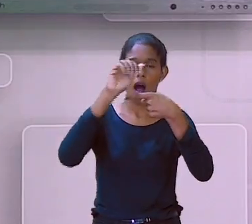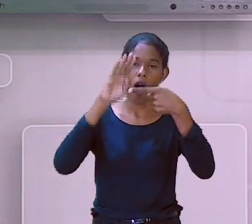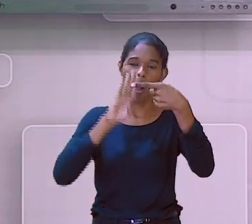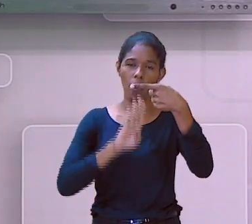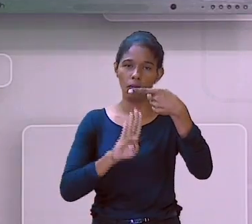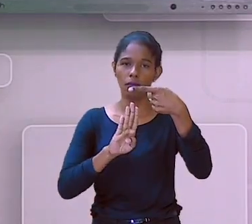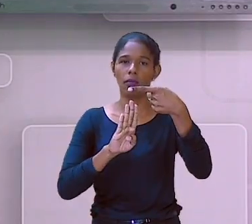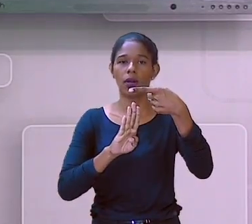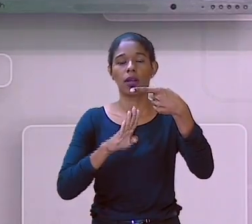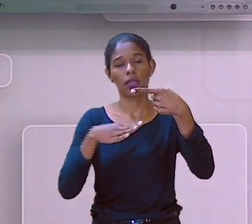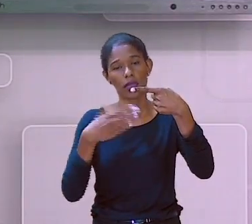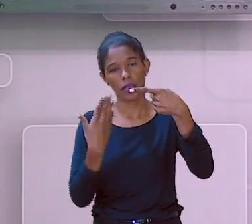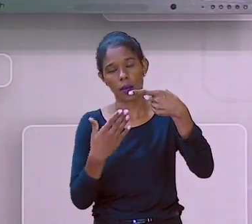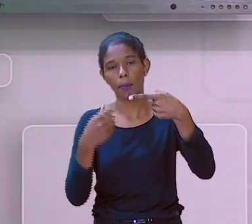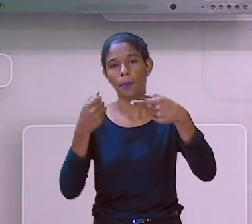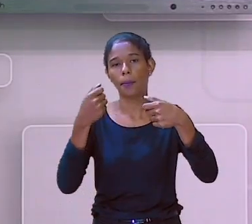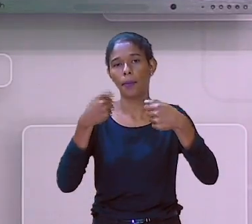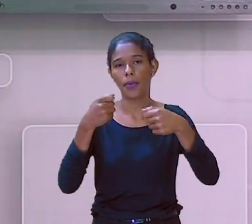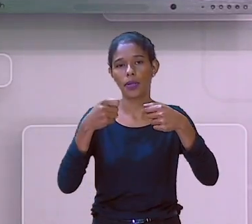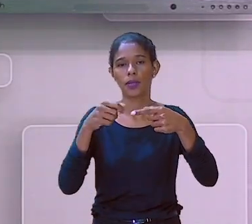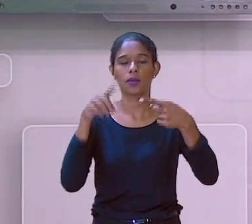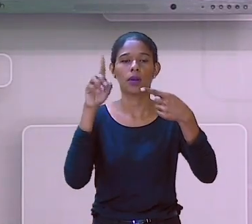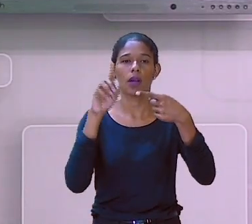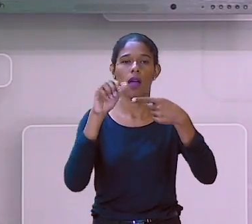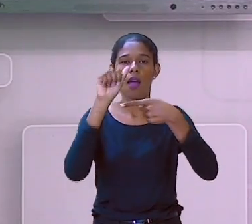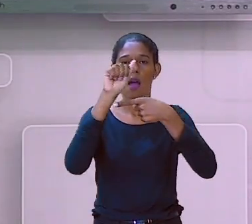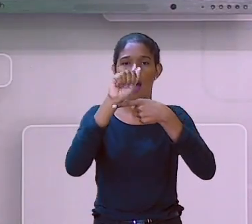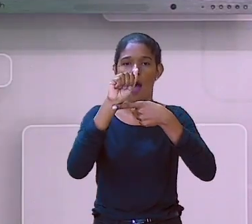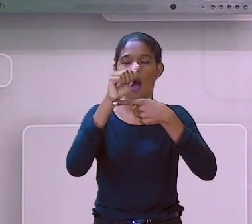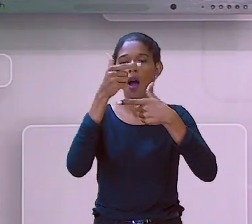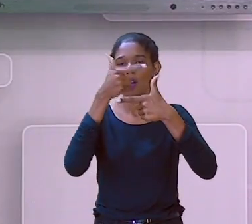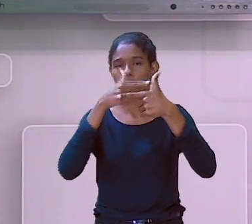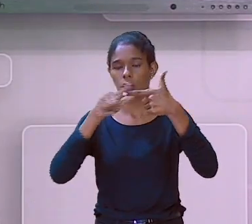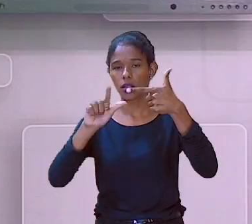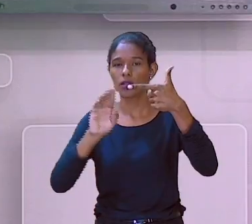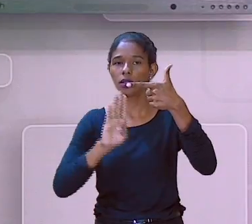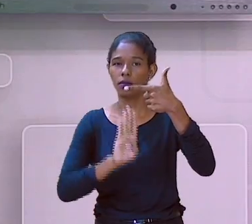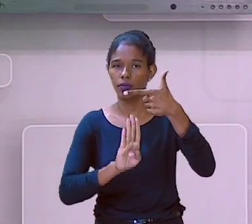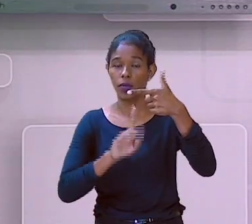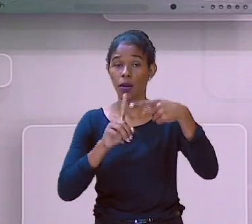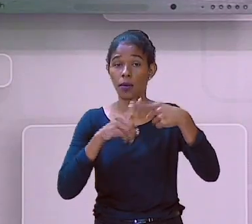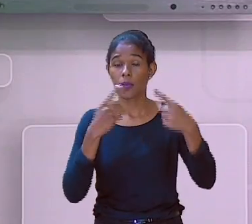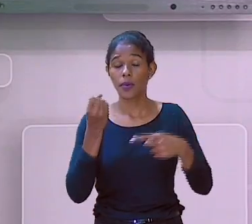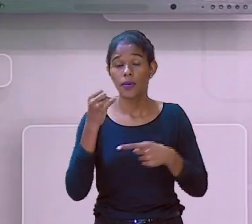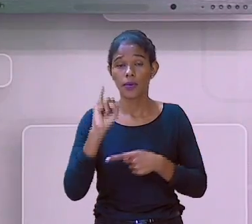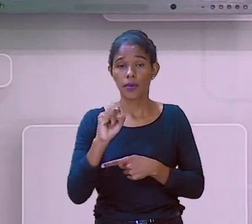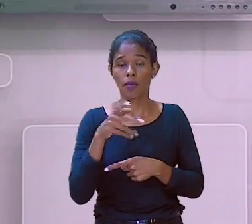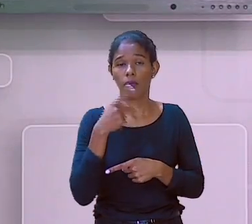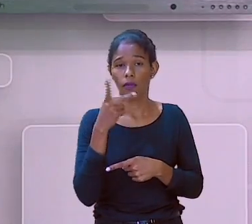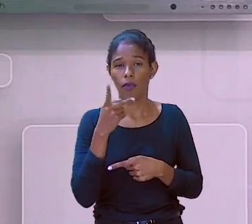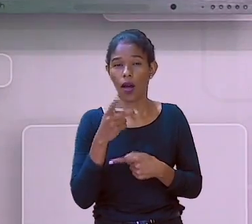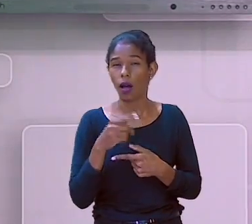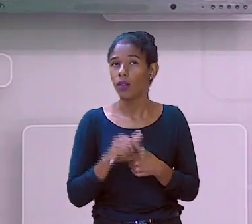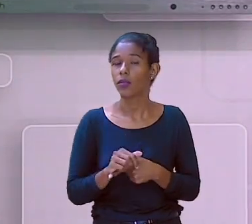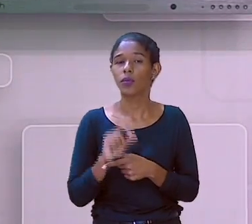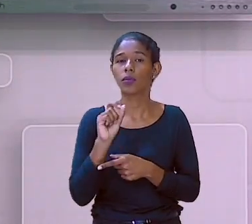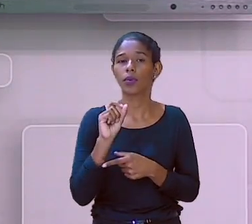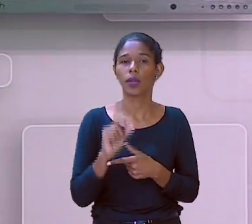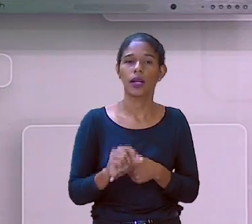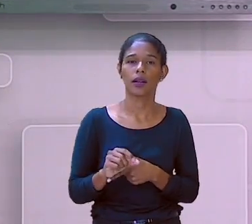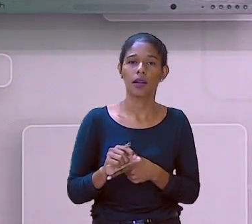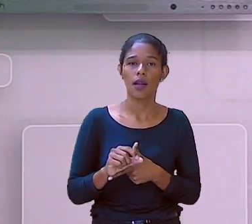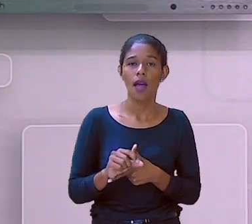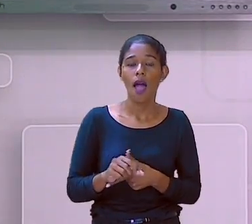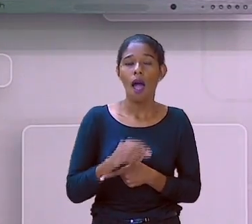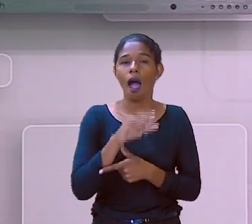pegando o numerador dividido por denominador. Mas se eu falo a razão entre A sobre B, eu estou